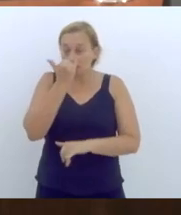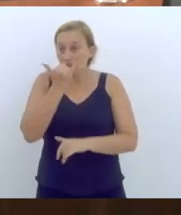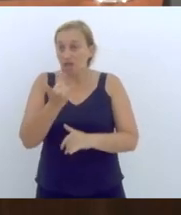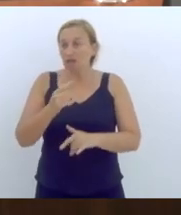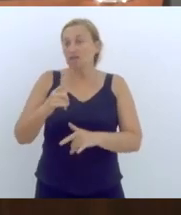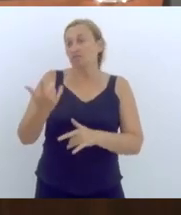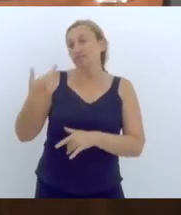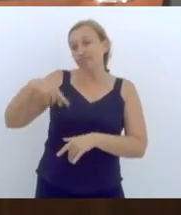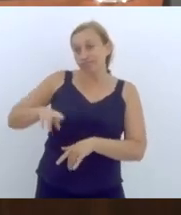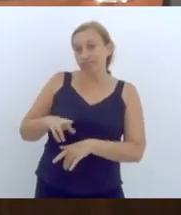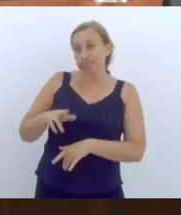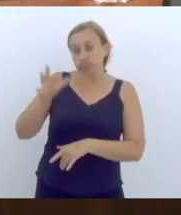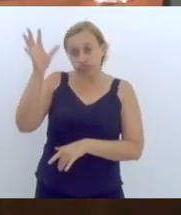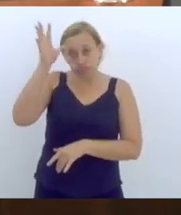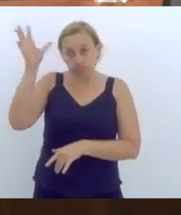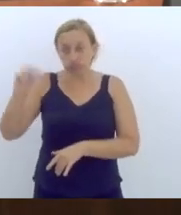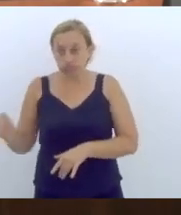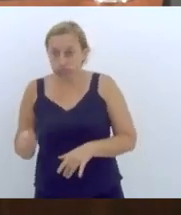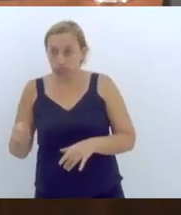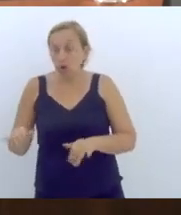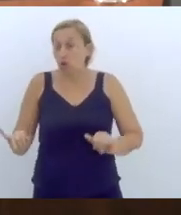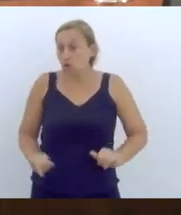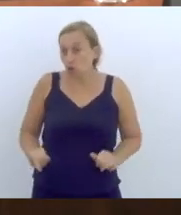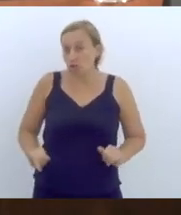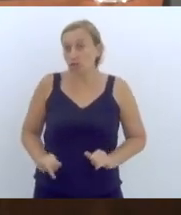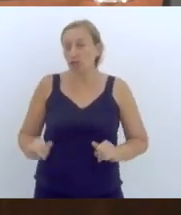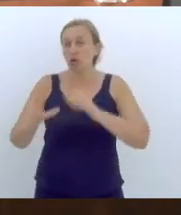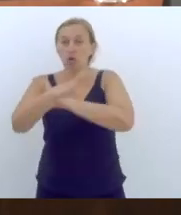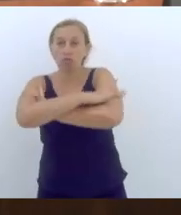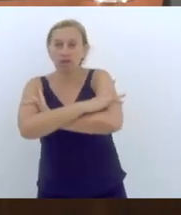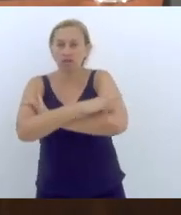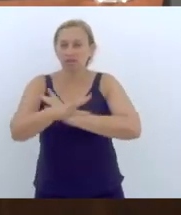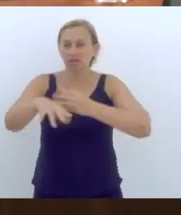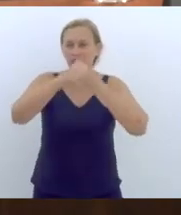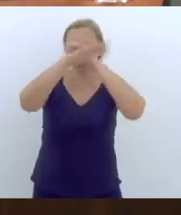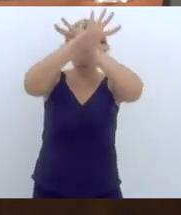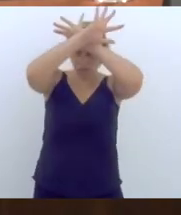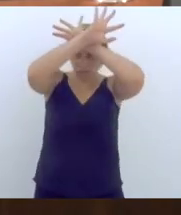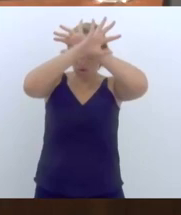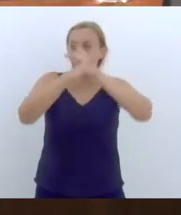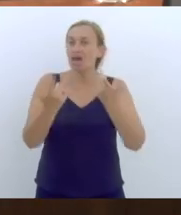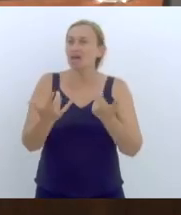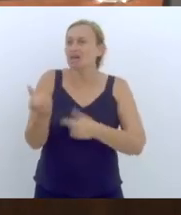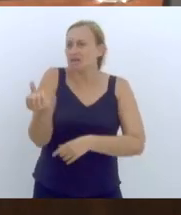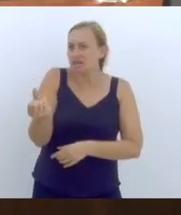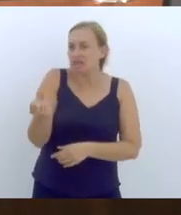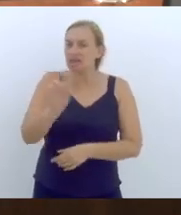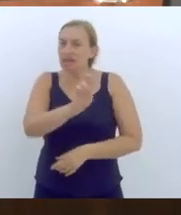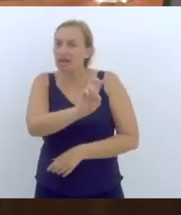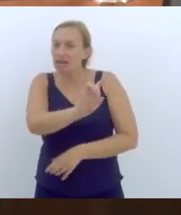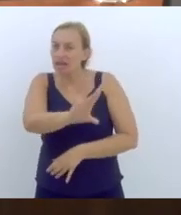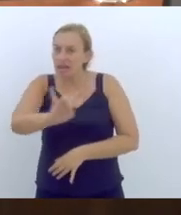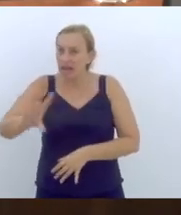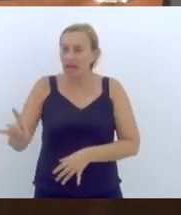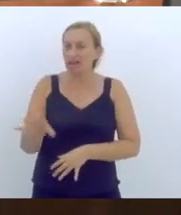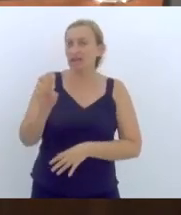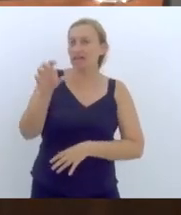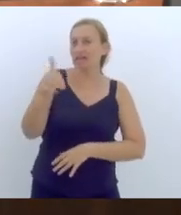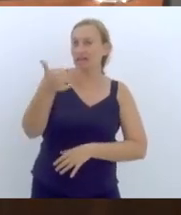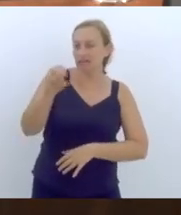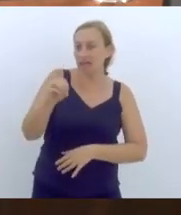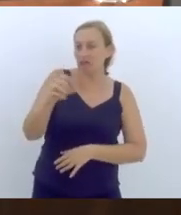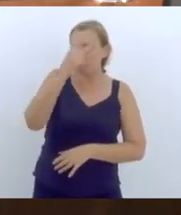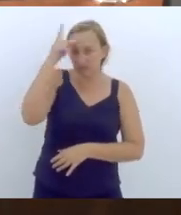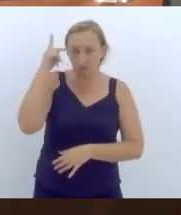religiões de matriz africana, como Umbanda e Candomblé. E 6 em cada 10 vítimas desse segmento